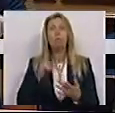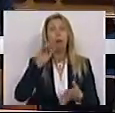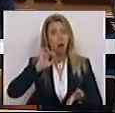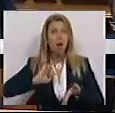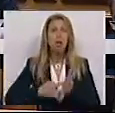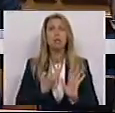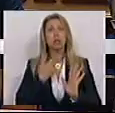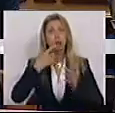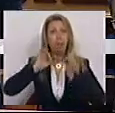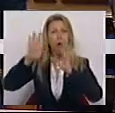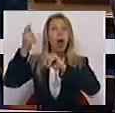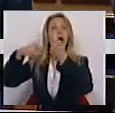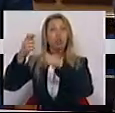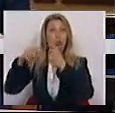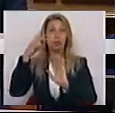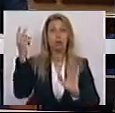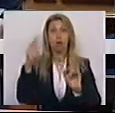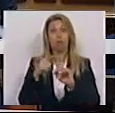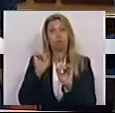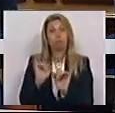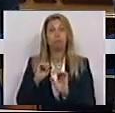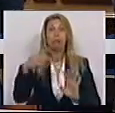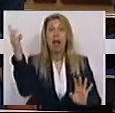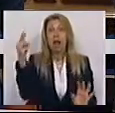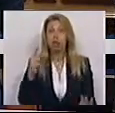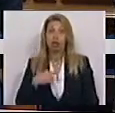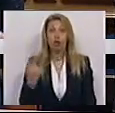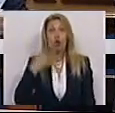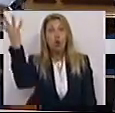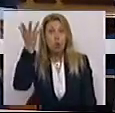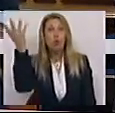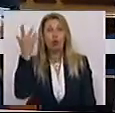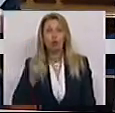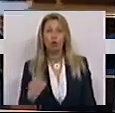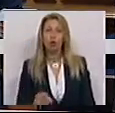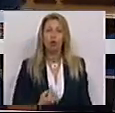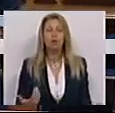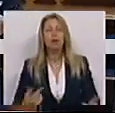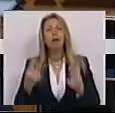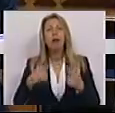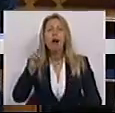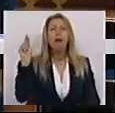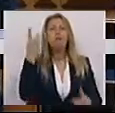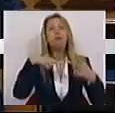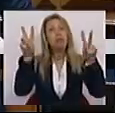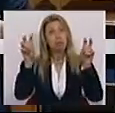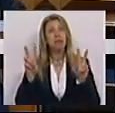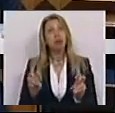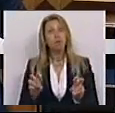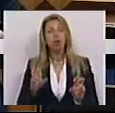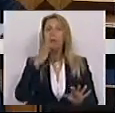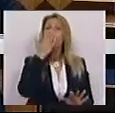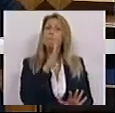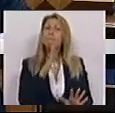para a exportação dos nossos artistas e da nossa cultura, e que dois temas que aparentemente